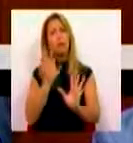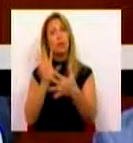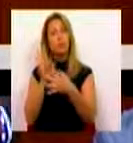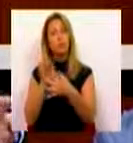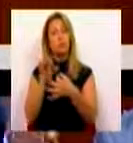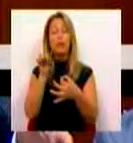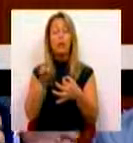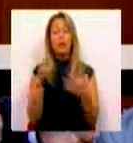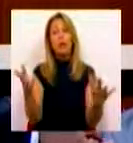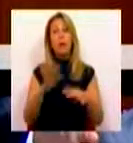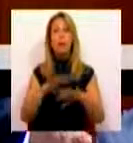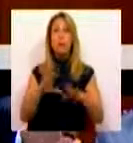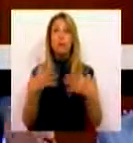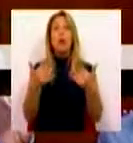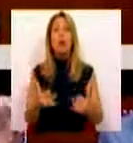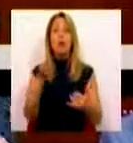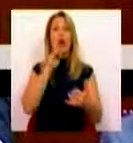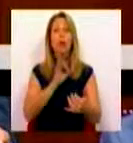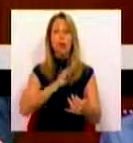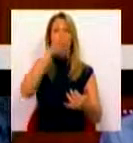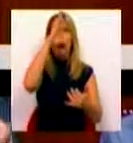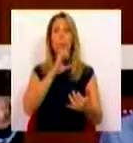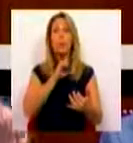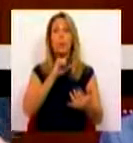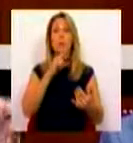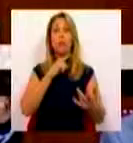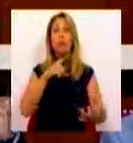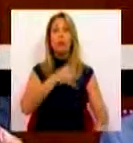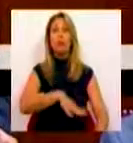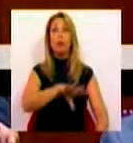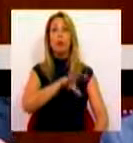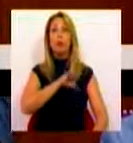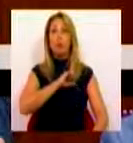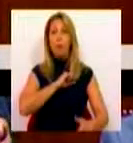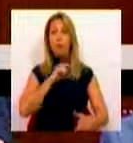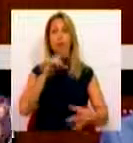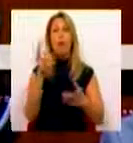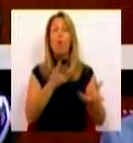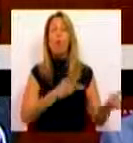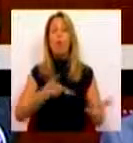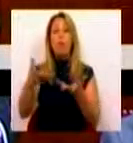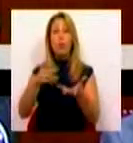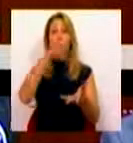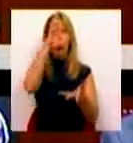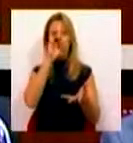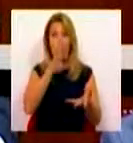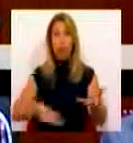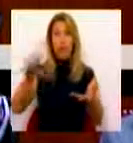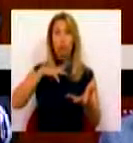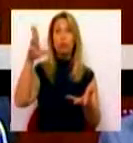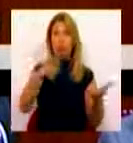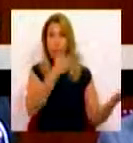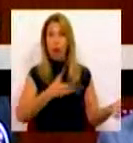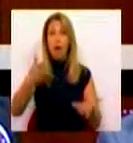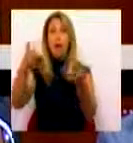sequência, a Sra. Ministra do Ambiente de Espanha convidou o Ministro do Ambiente de Portugal a ir à Espanha e fazermos uma avaliação